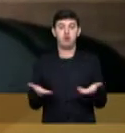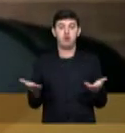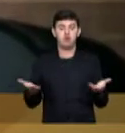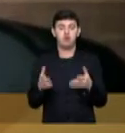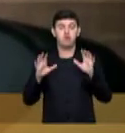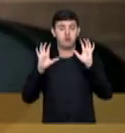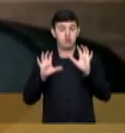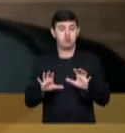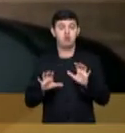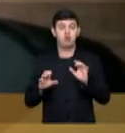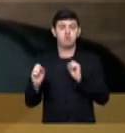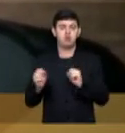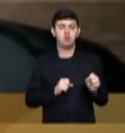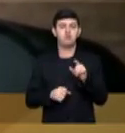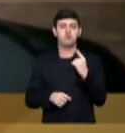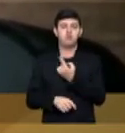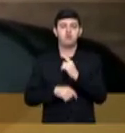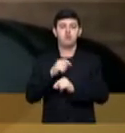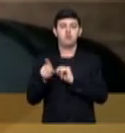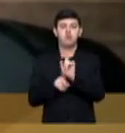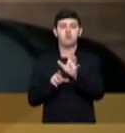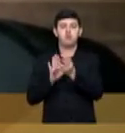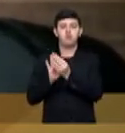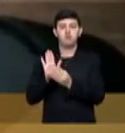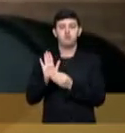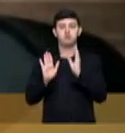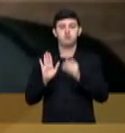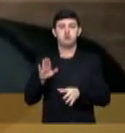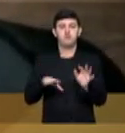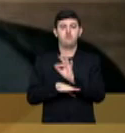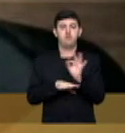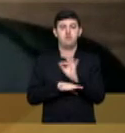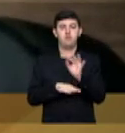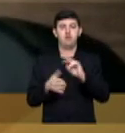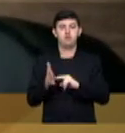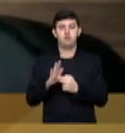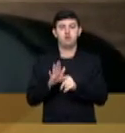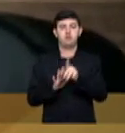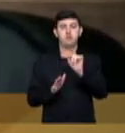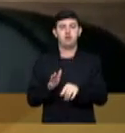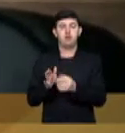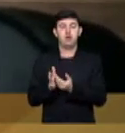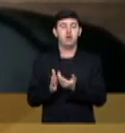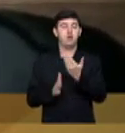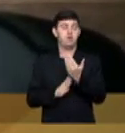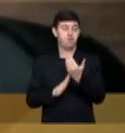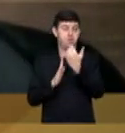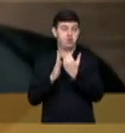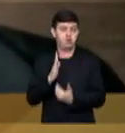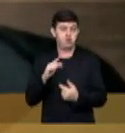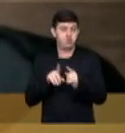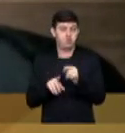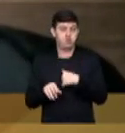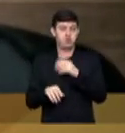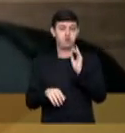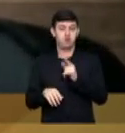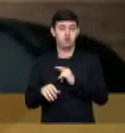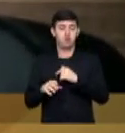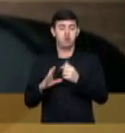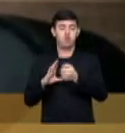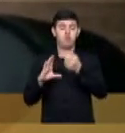possível superar o conteúdo meramente formal do princípio e reconhecer nele um aspecto